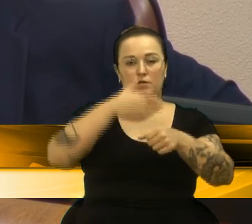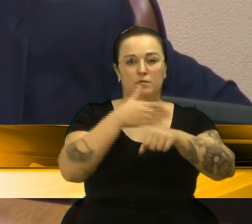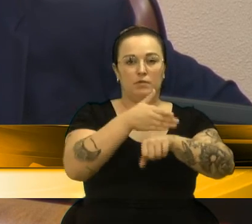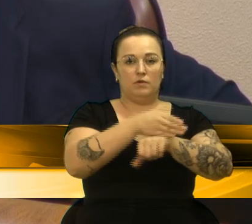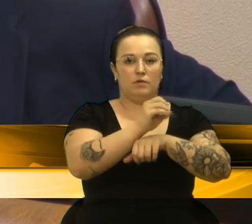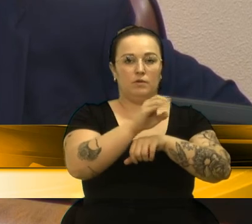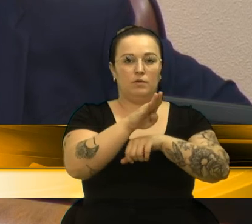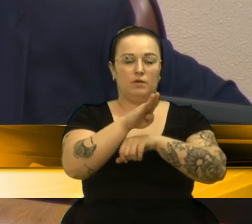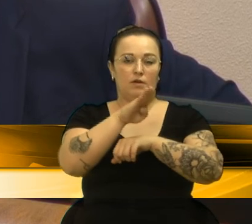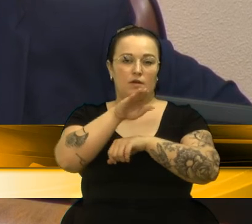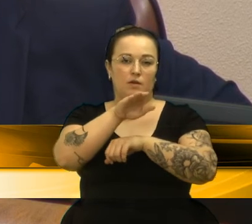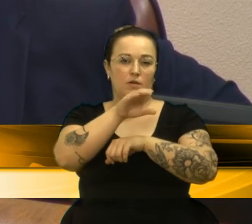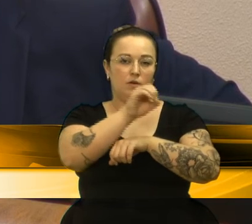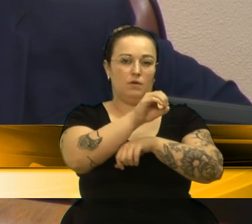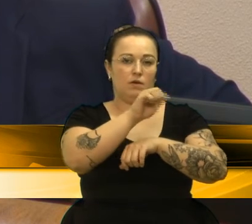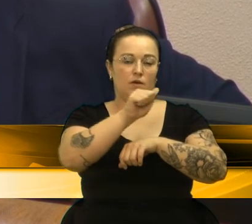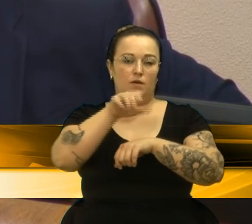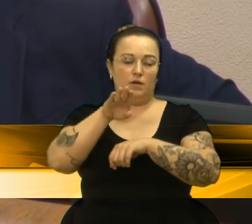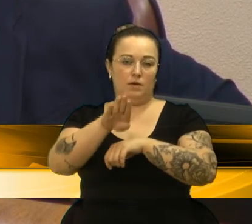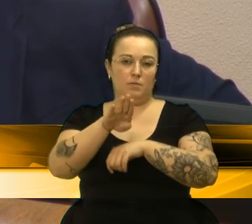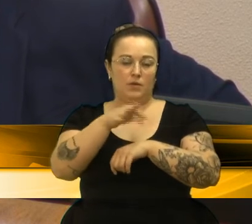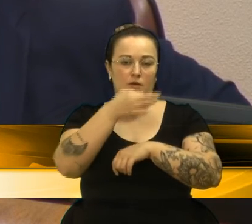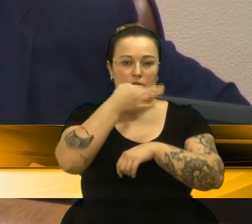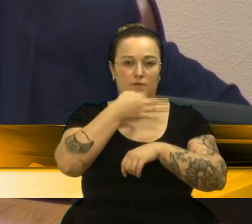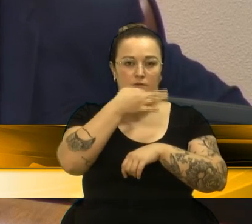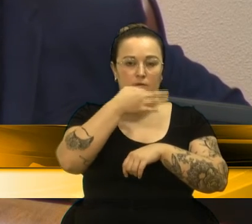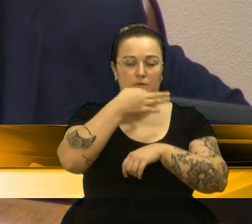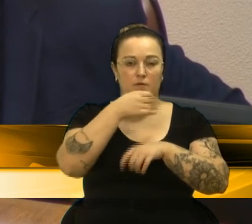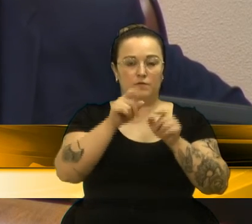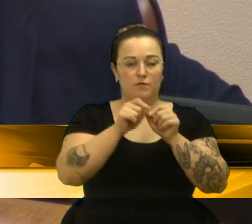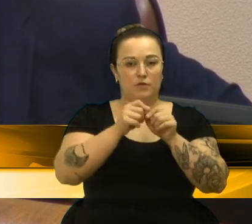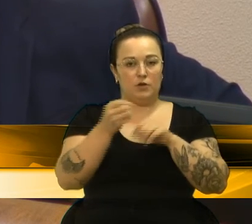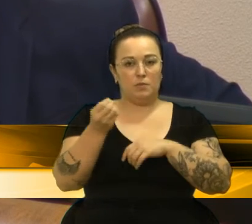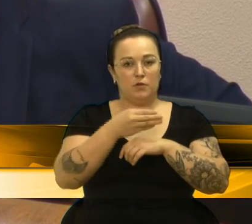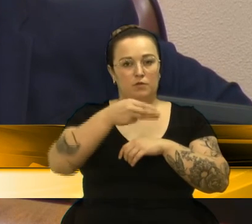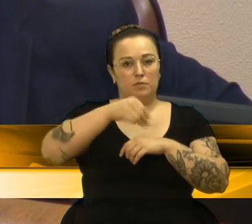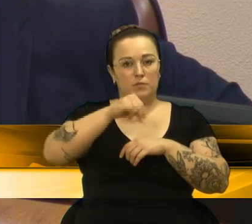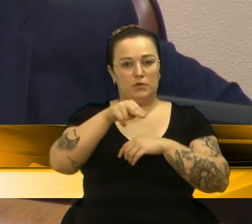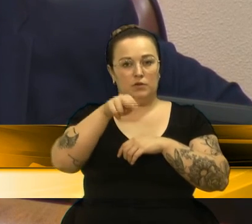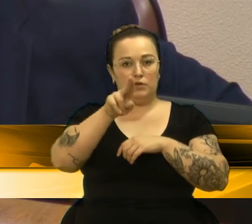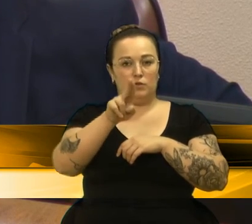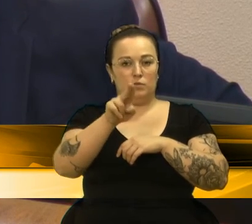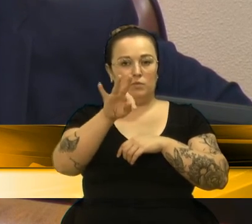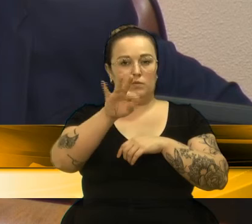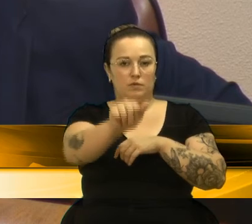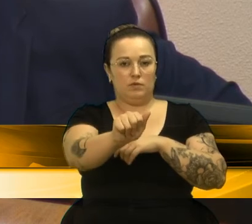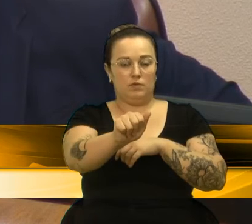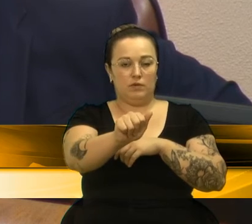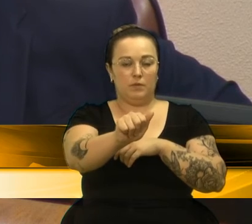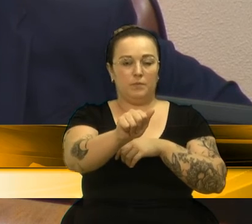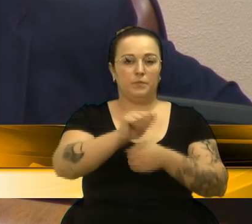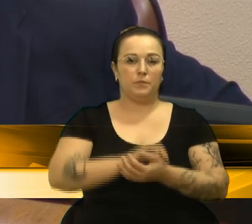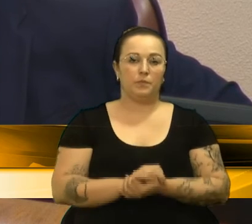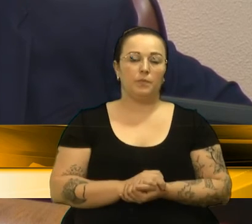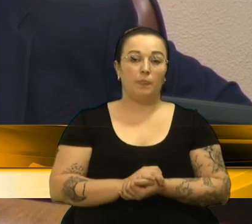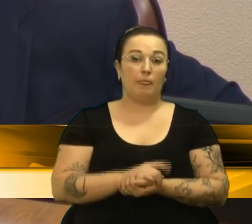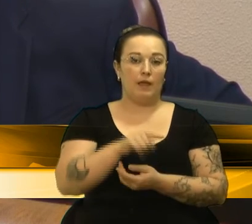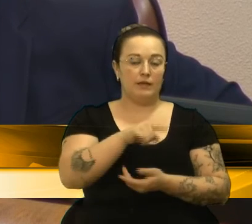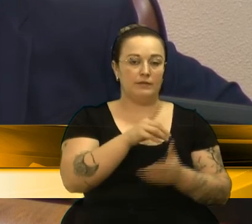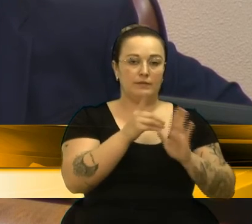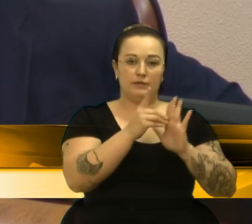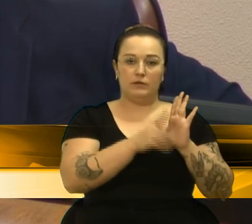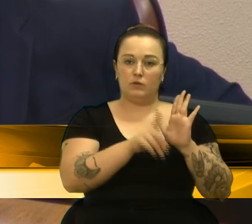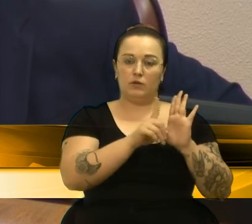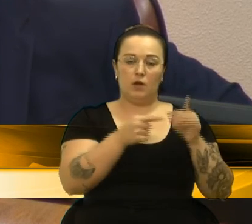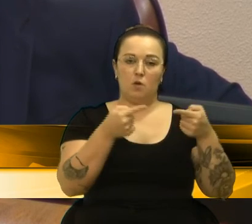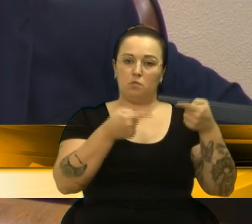do Sul e da própria Câmara de Vereadores, tendo sido elaborada uma nova minuta e encaminhada para a vista do Dr. Fabiano, a saber: esse decreto não é conflitante